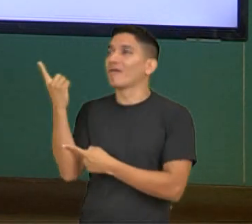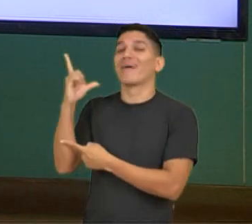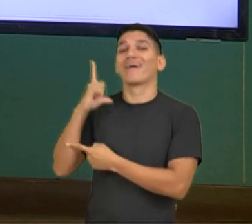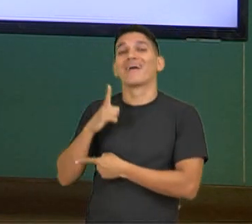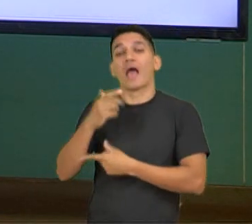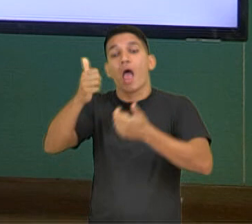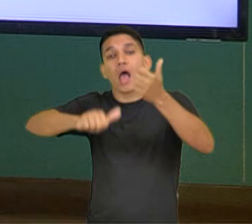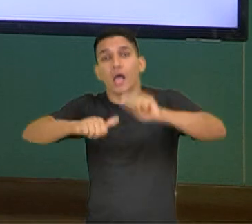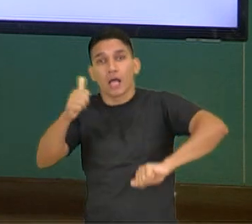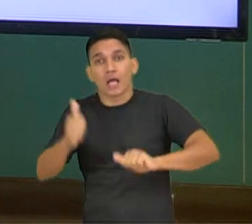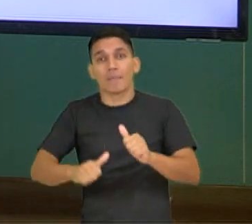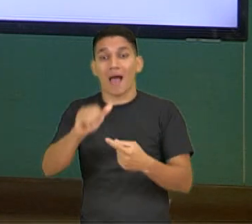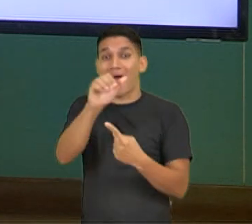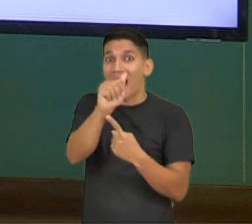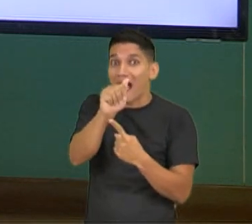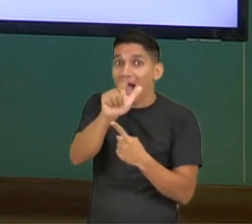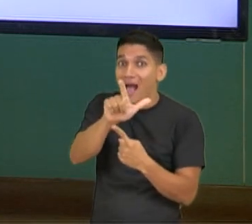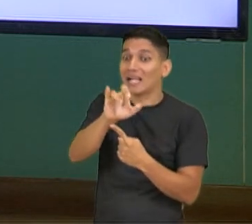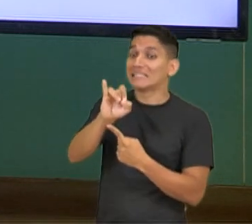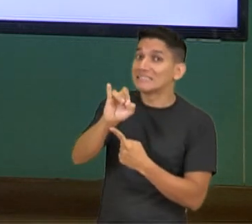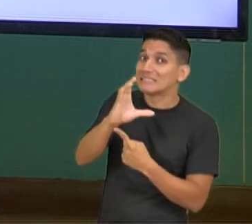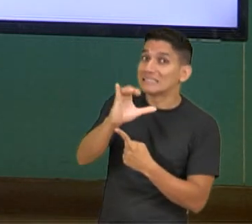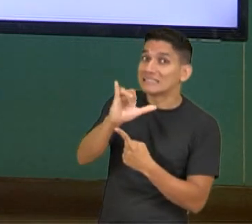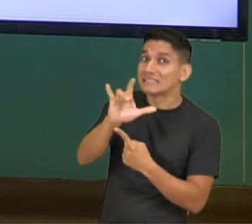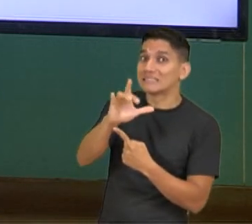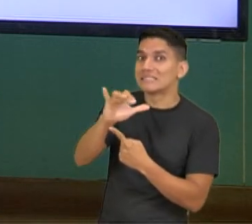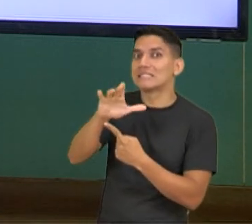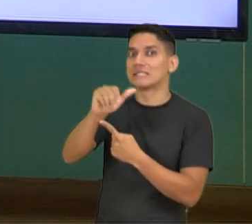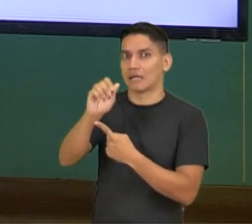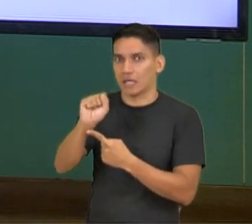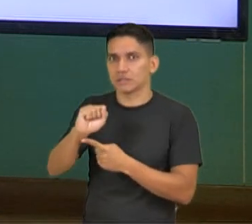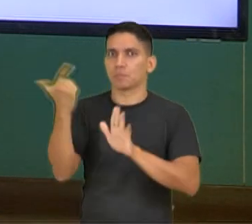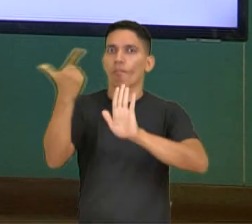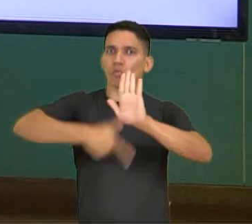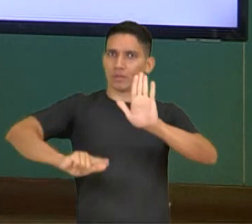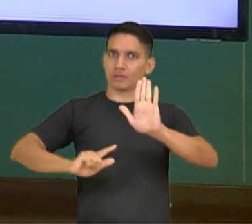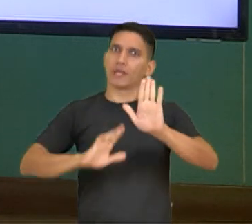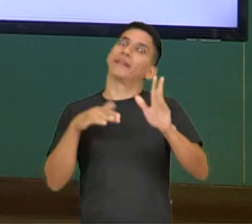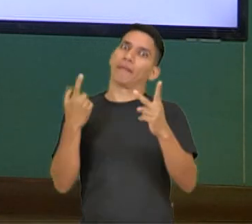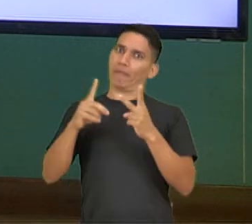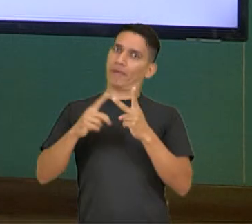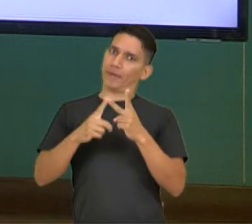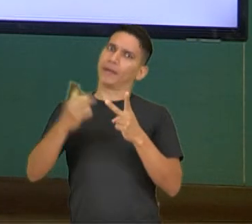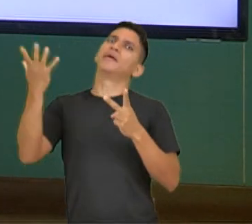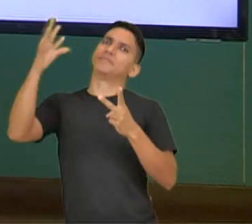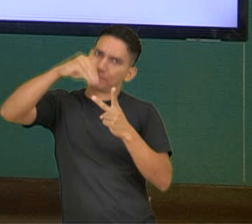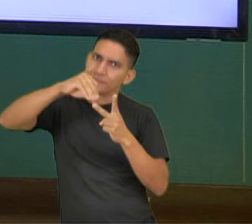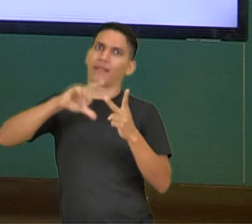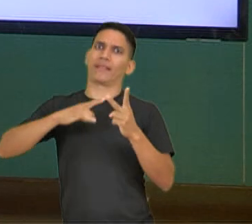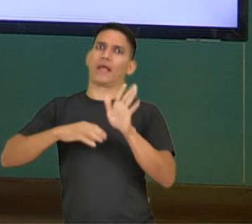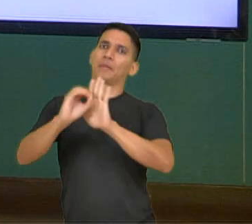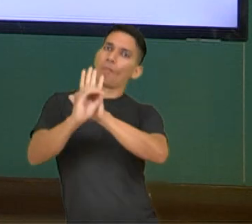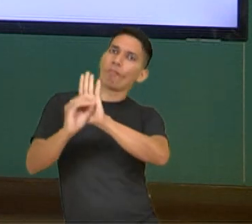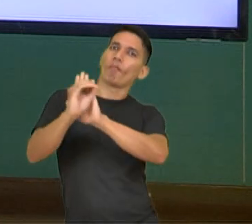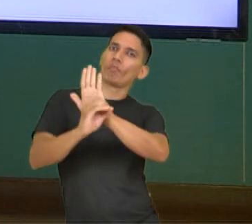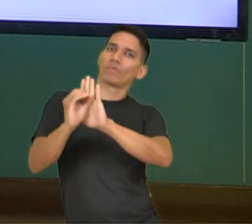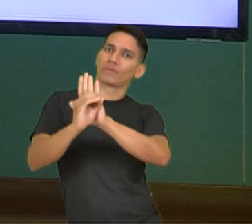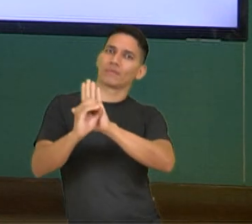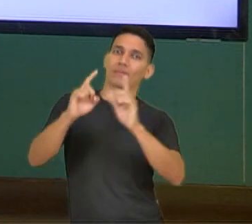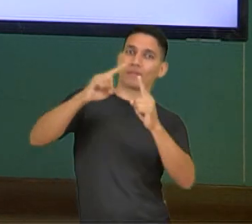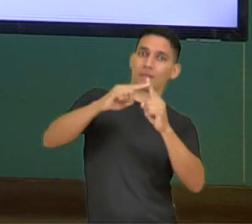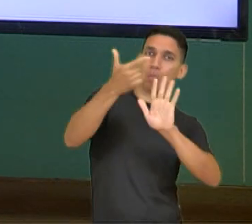químicas alicíclicas, elas não possuem o anel aromático e as aromáticas, evidentemente, possuem o anel benzênico, o anel